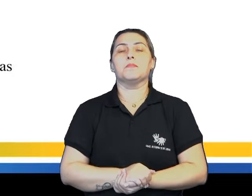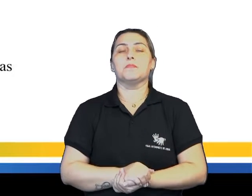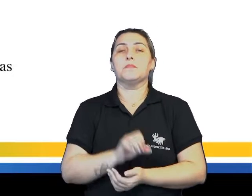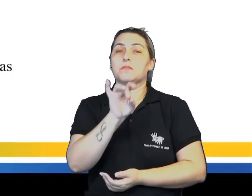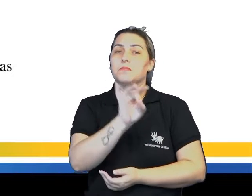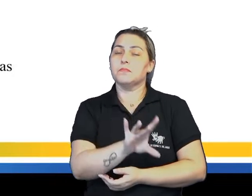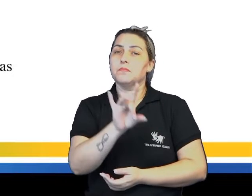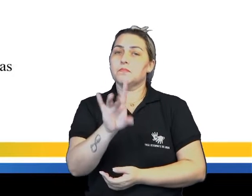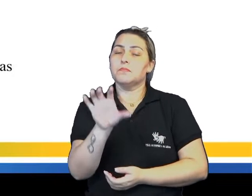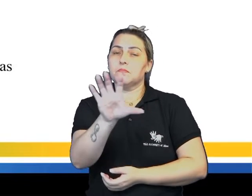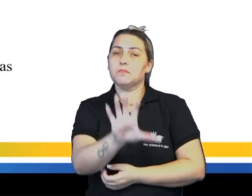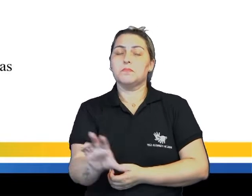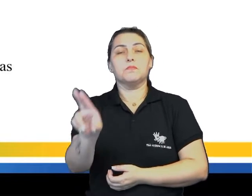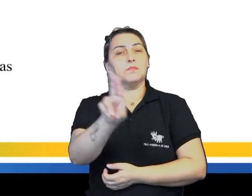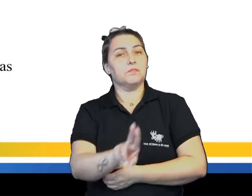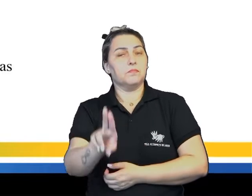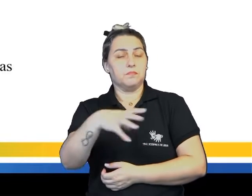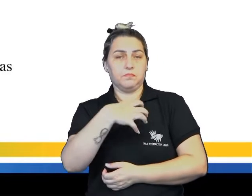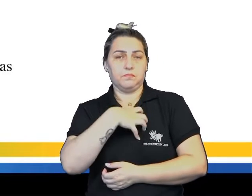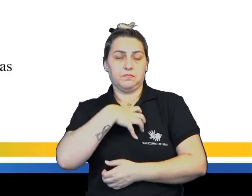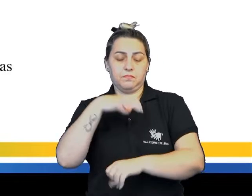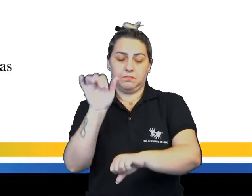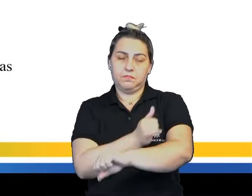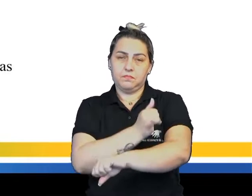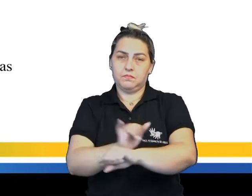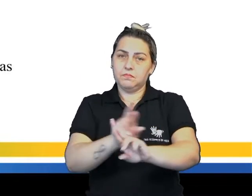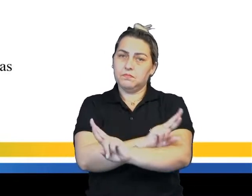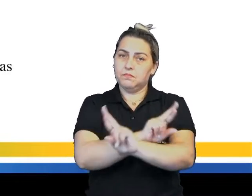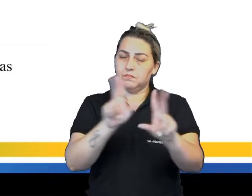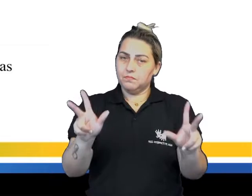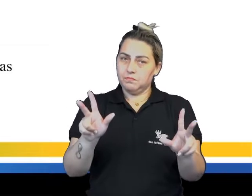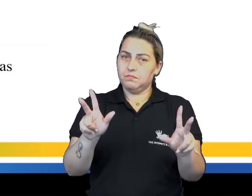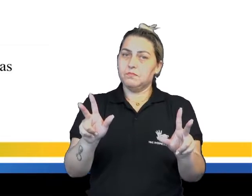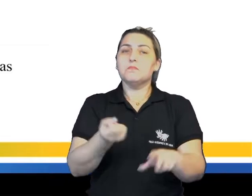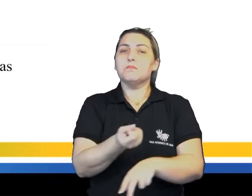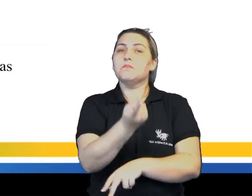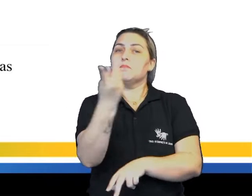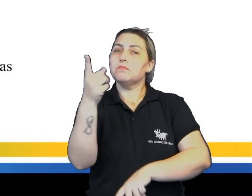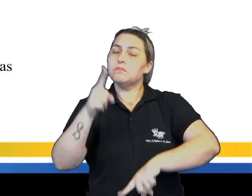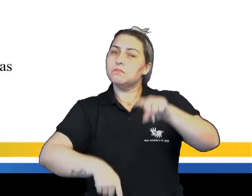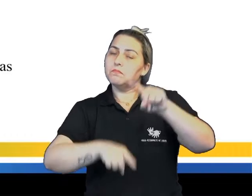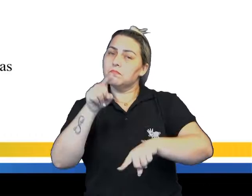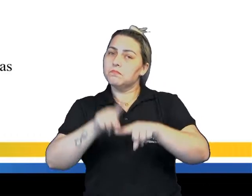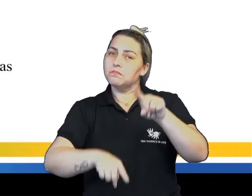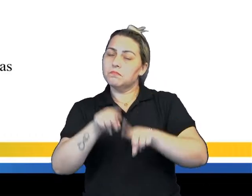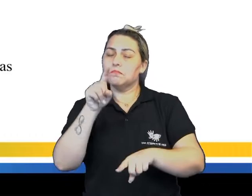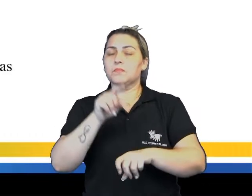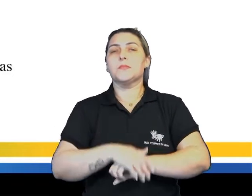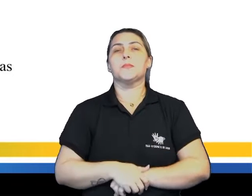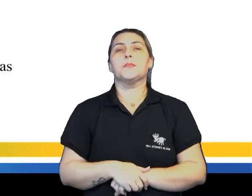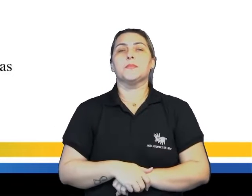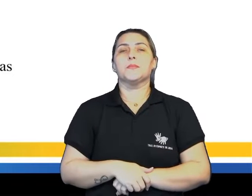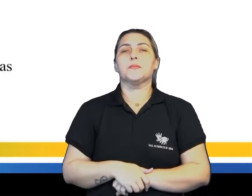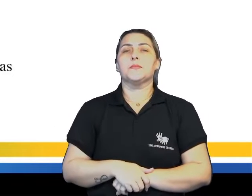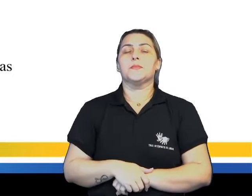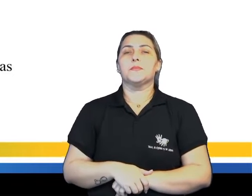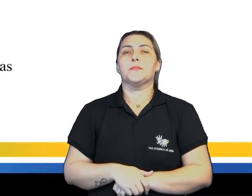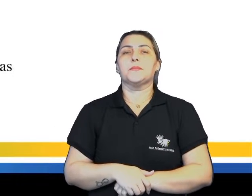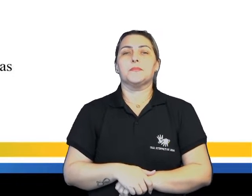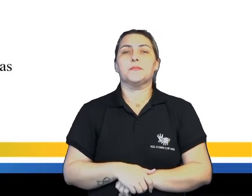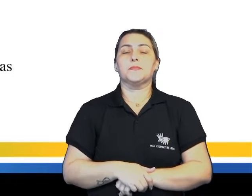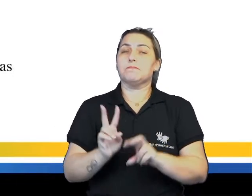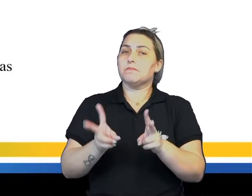para cada região eles utilizavam uma forma diferente de quantificar as coisas, de contar as coisas. E